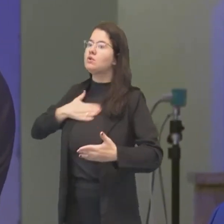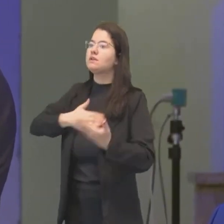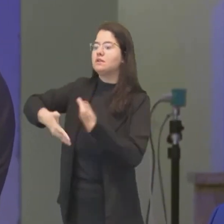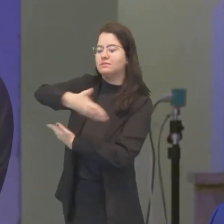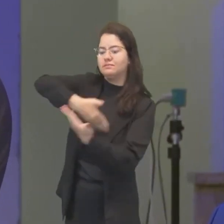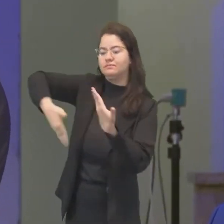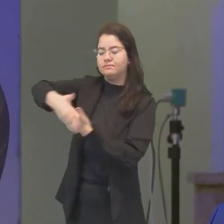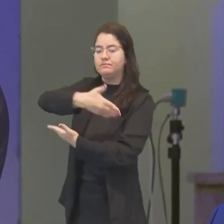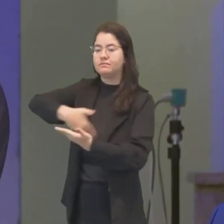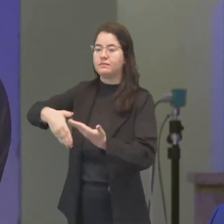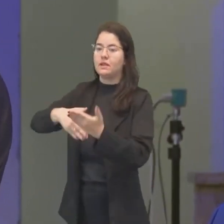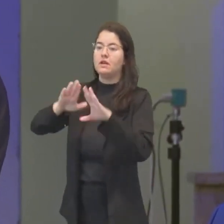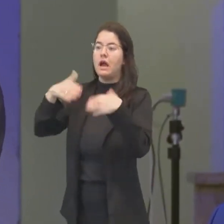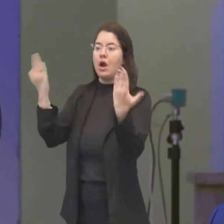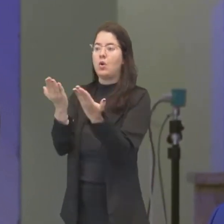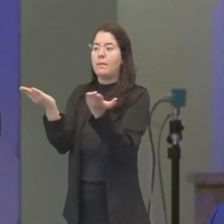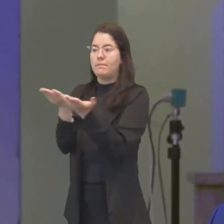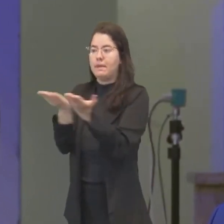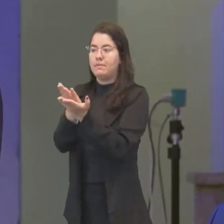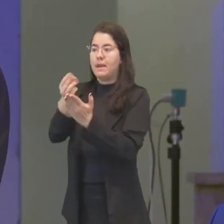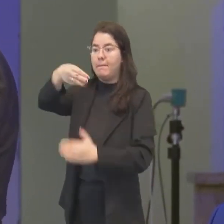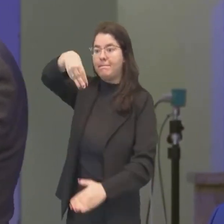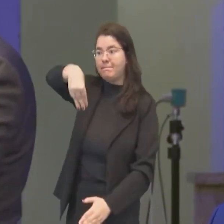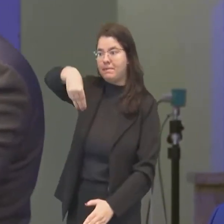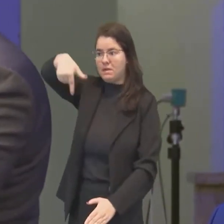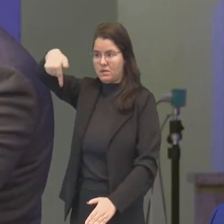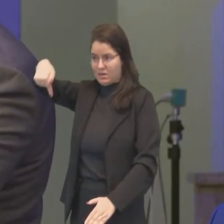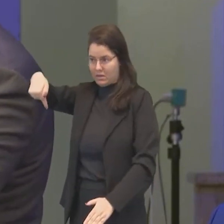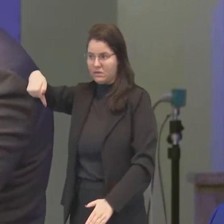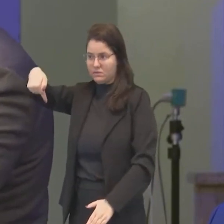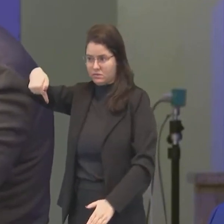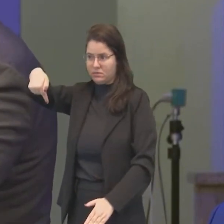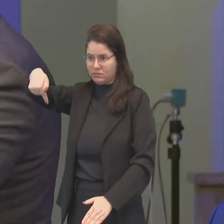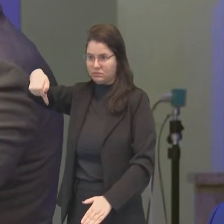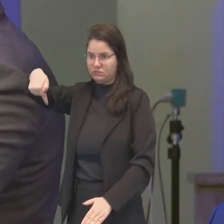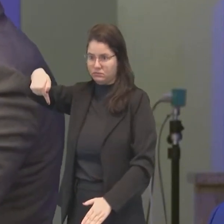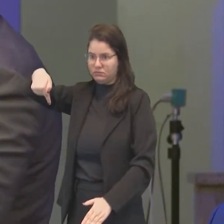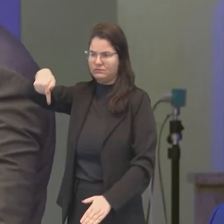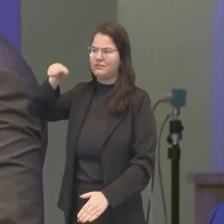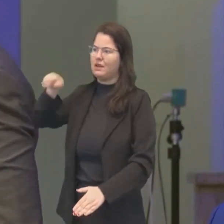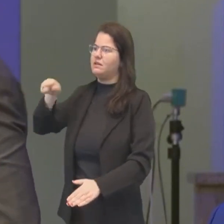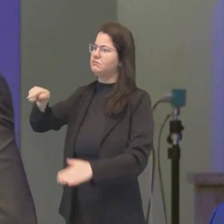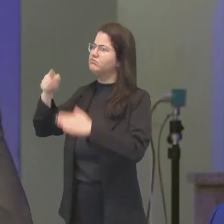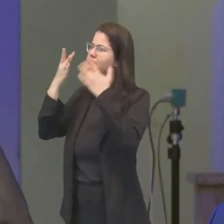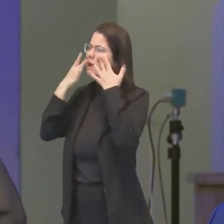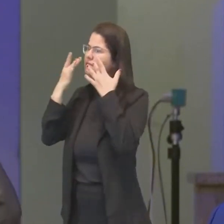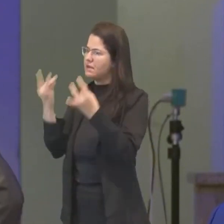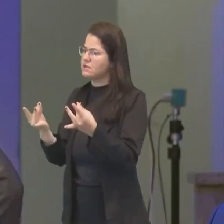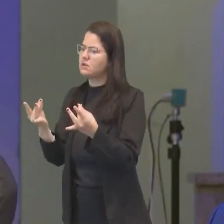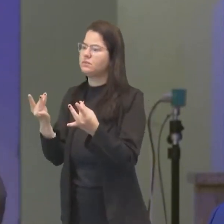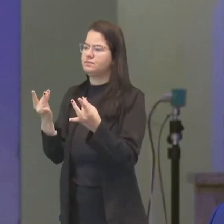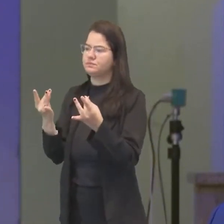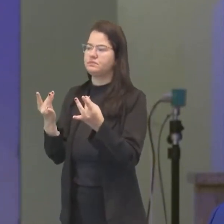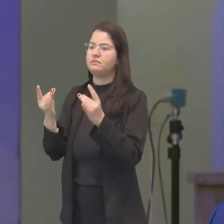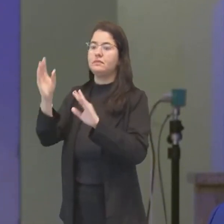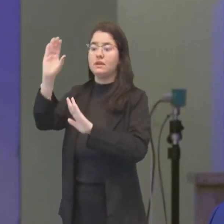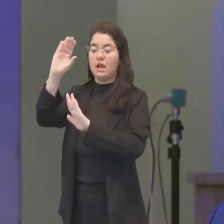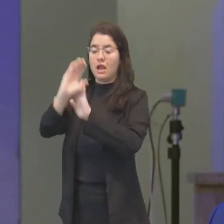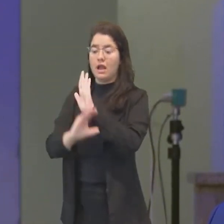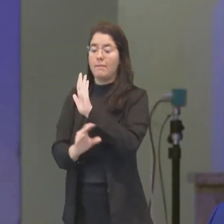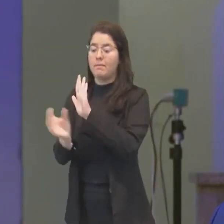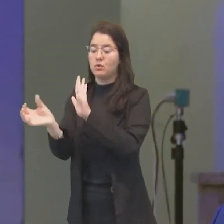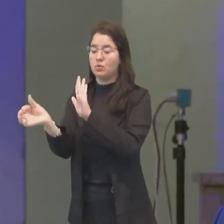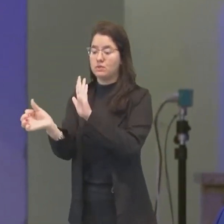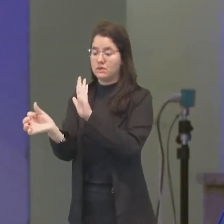Miqueias, livro do profeta Miqueias, um profeta que tem me chamado muito a atenção, capítulo de número